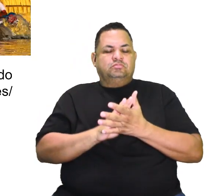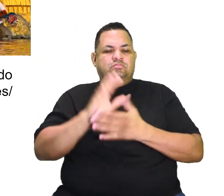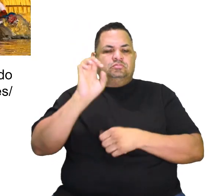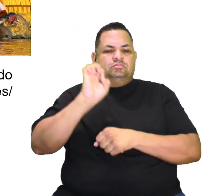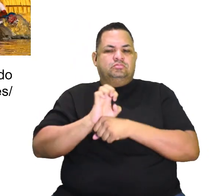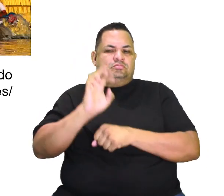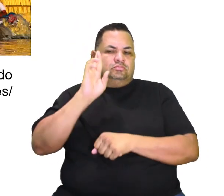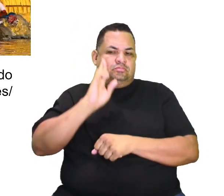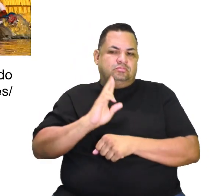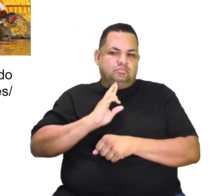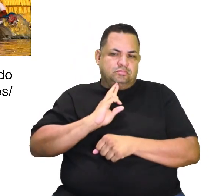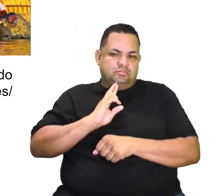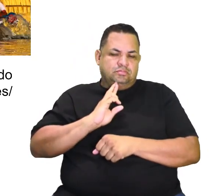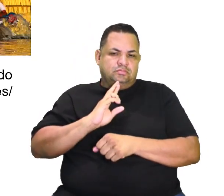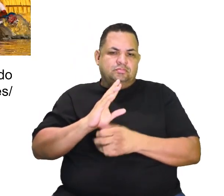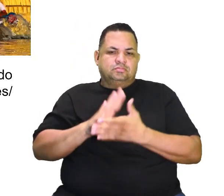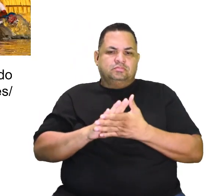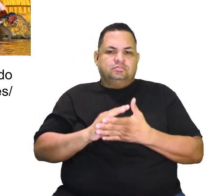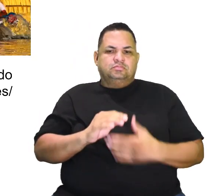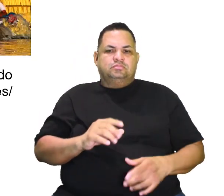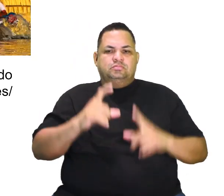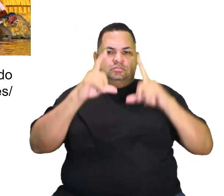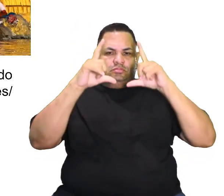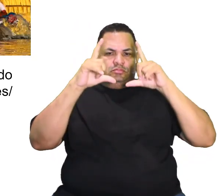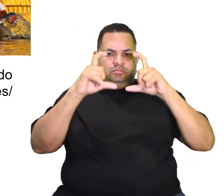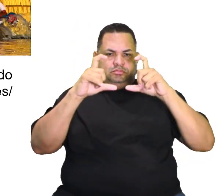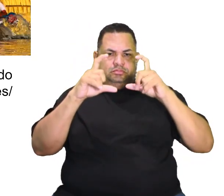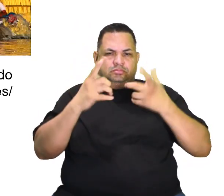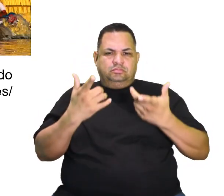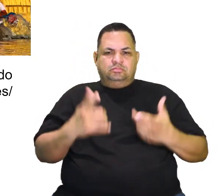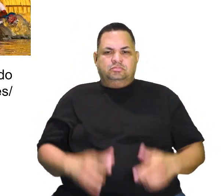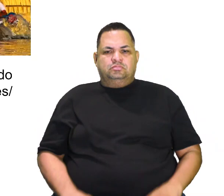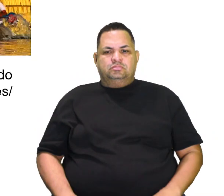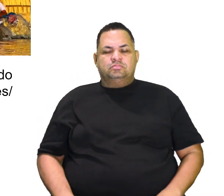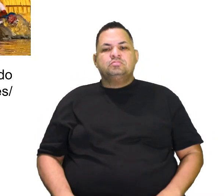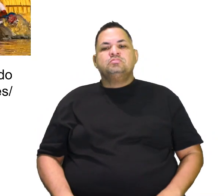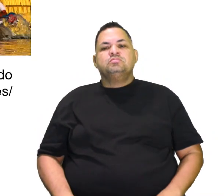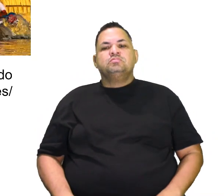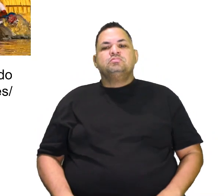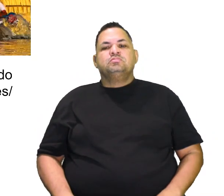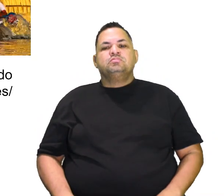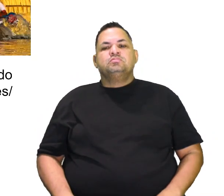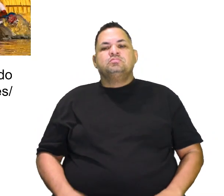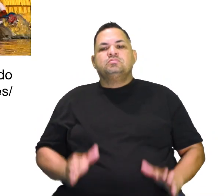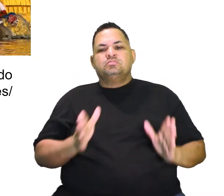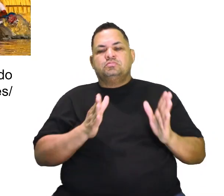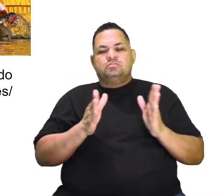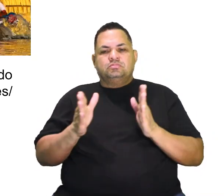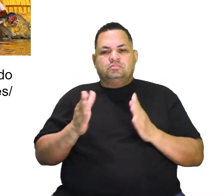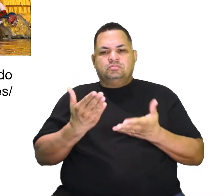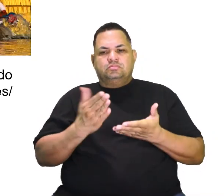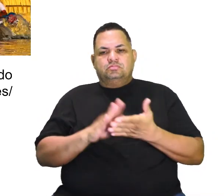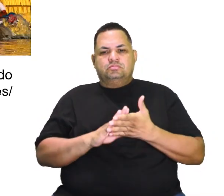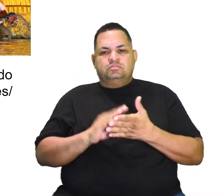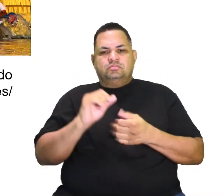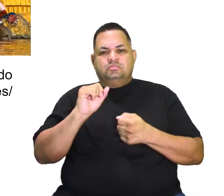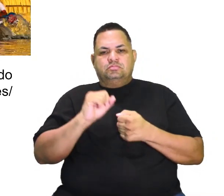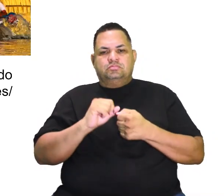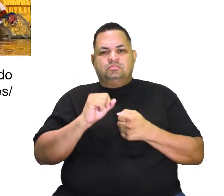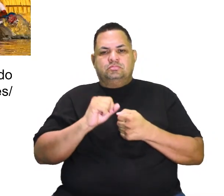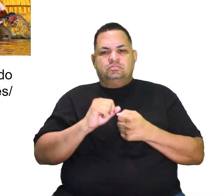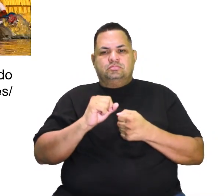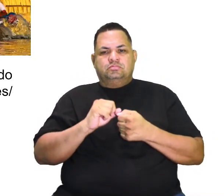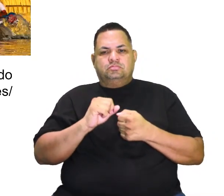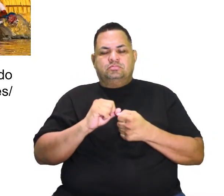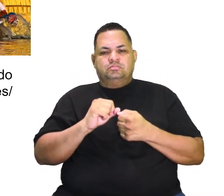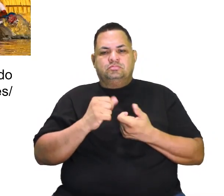do estado de Rondônia. Aqui uma foto, né, do período em que eles estão